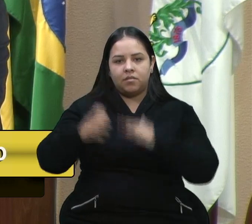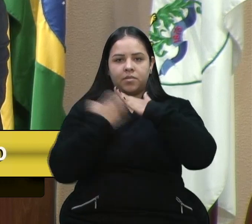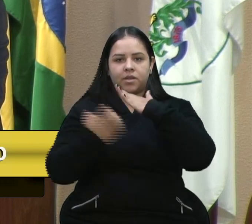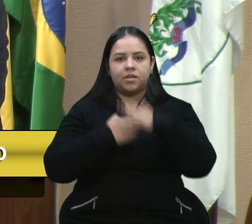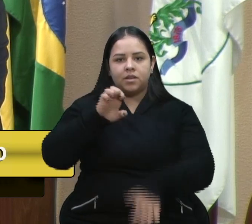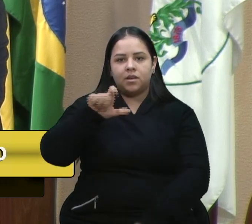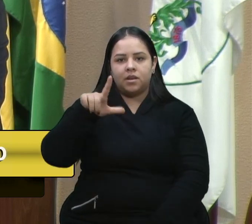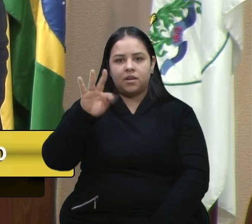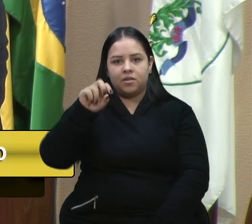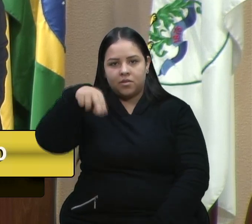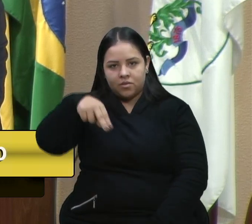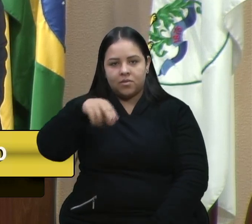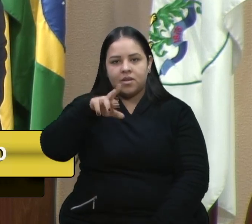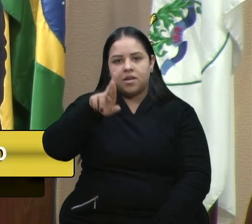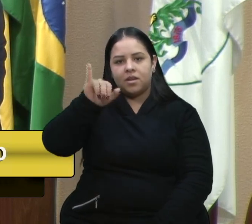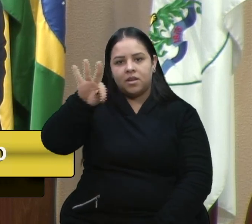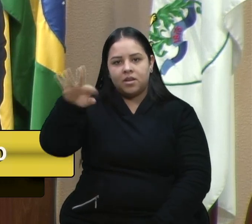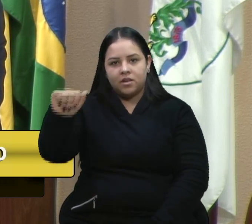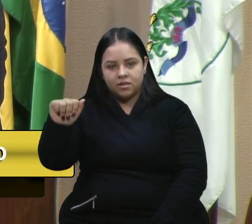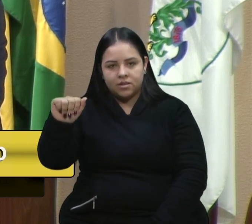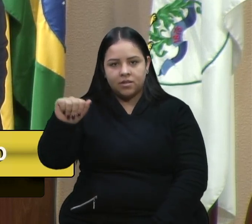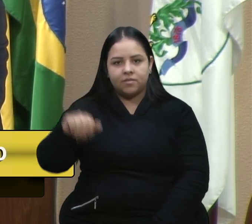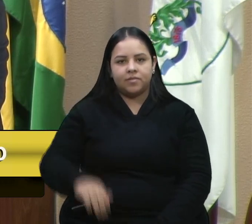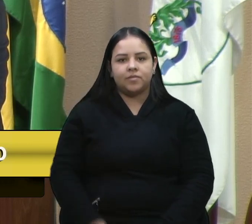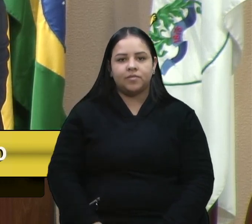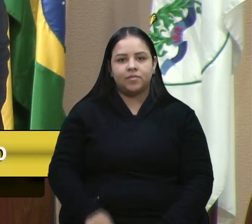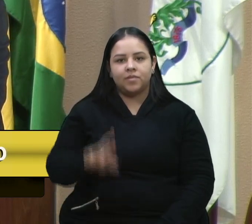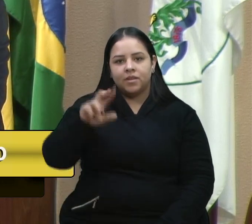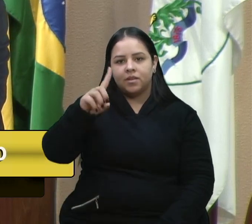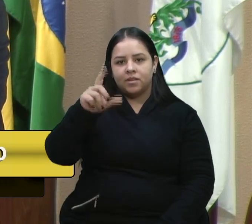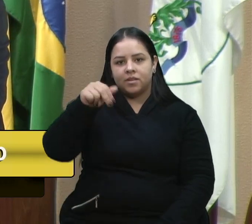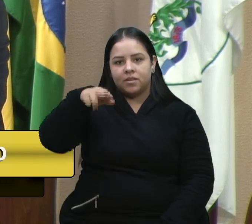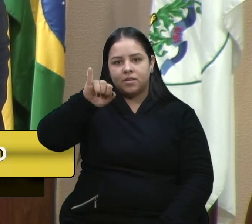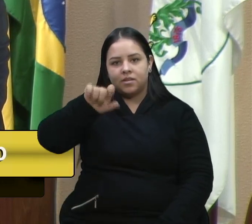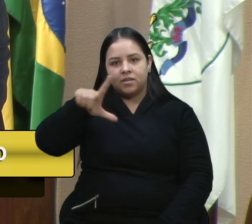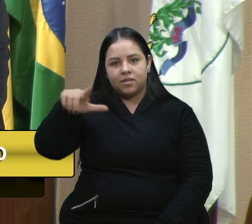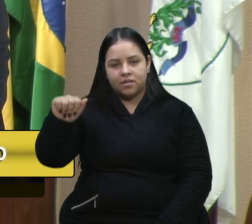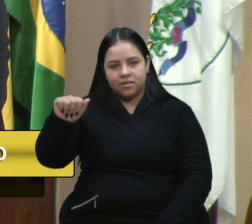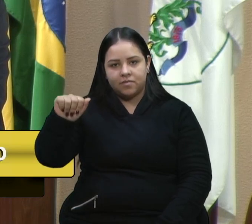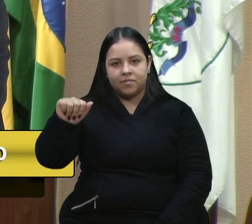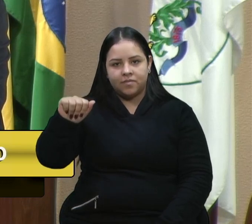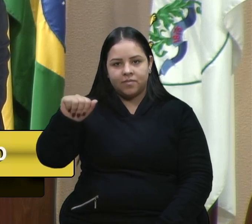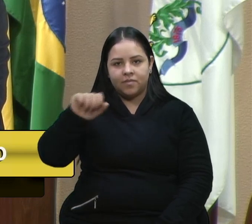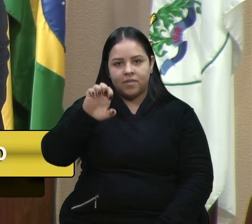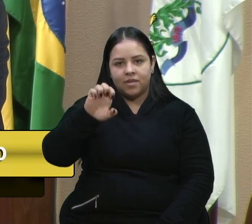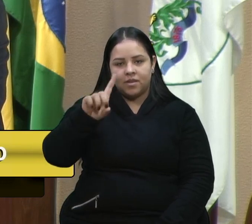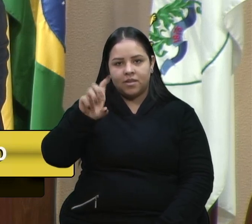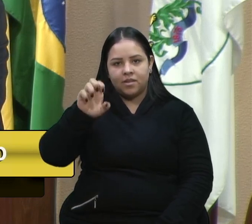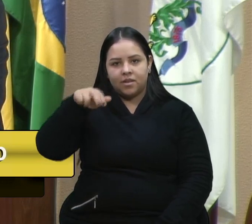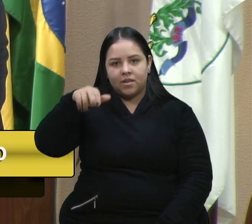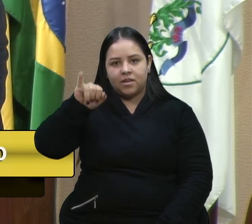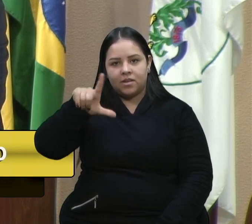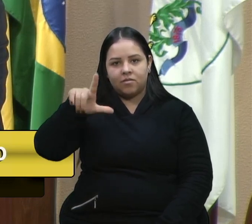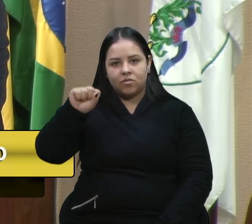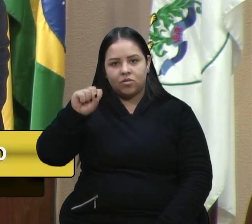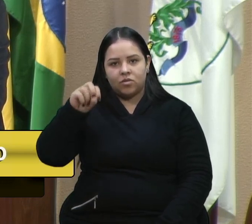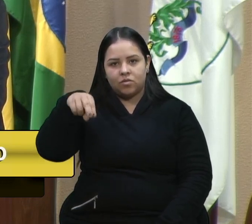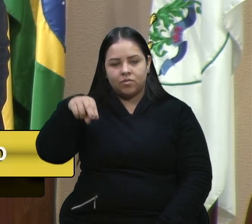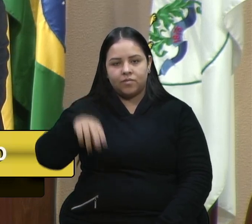Silva, Rita Catuso Fiório, Daniela Toqueto Miller, Edemilson Antônio